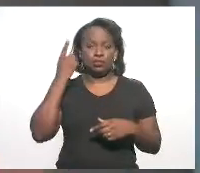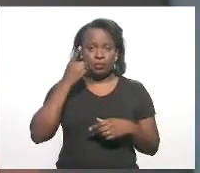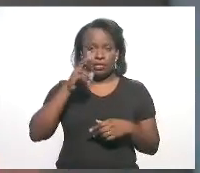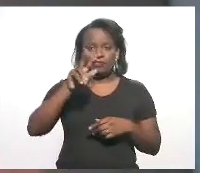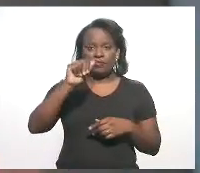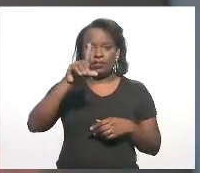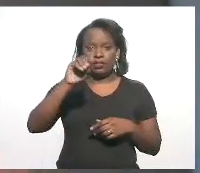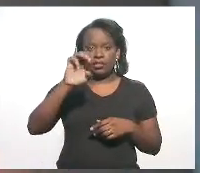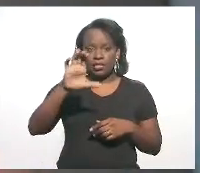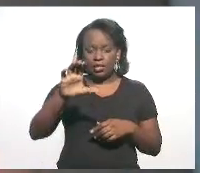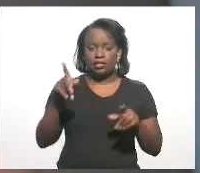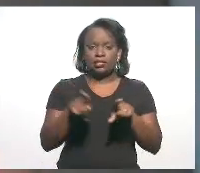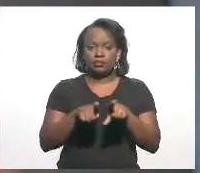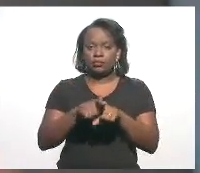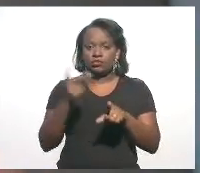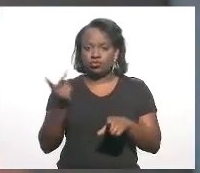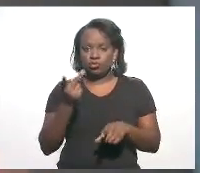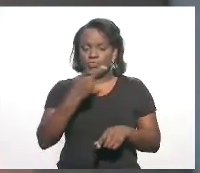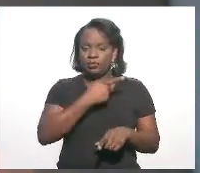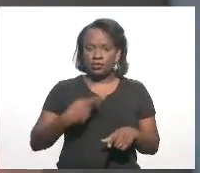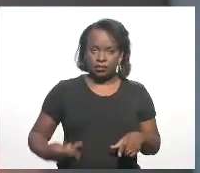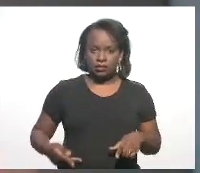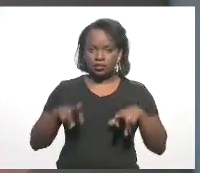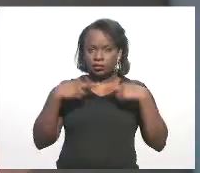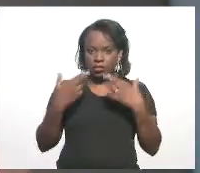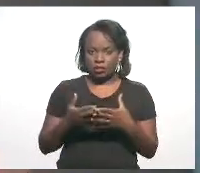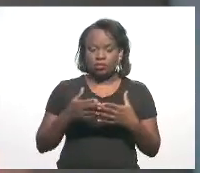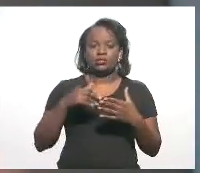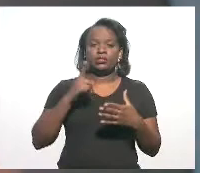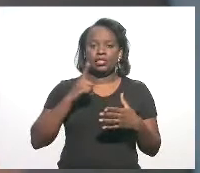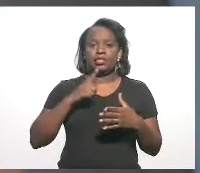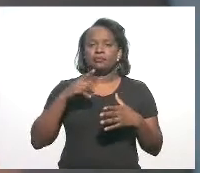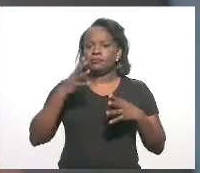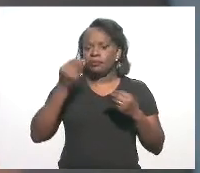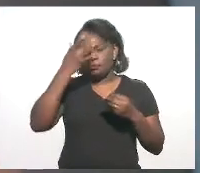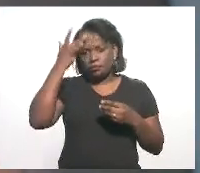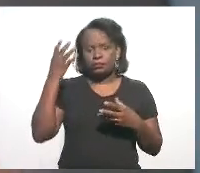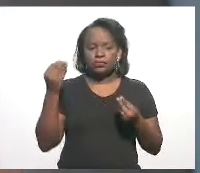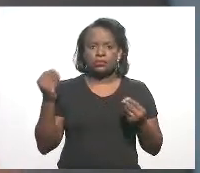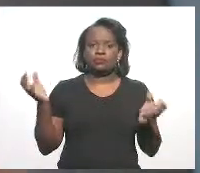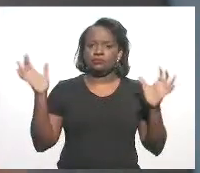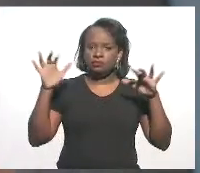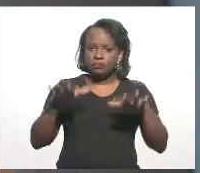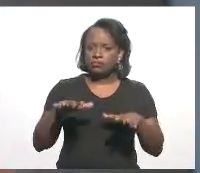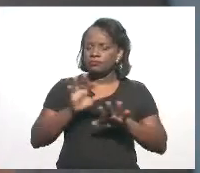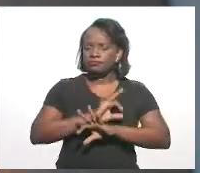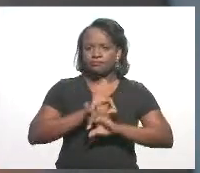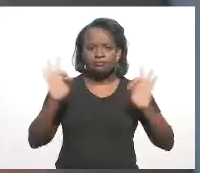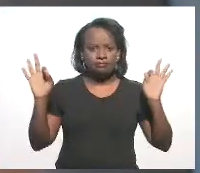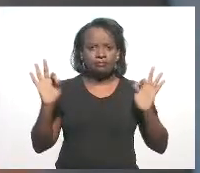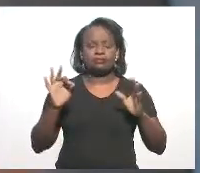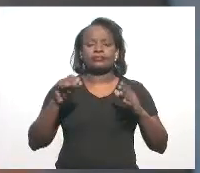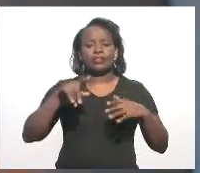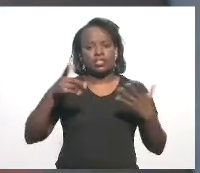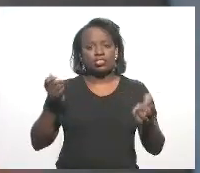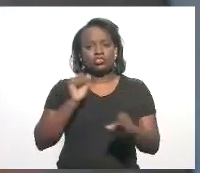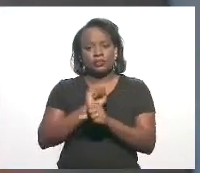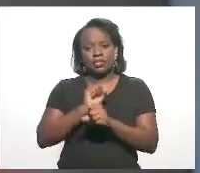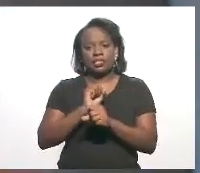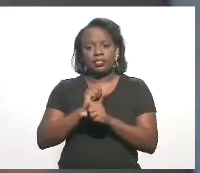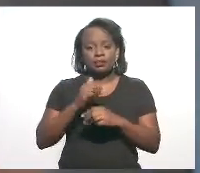Carneiros co-presidimos essa audiência, que contou com ampla participação e foi um sucesso, e a gente espera que